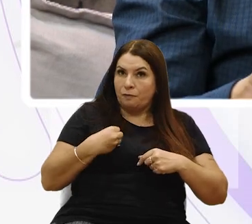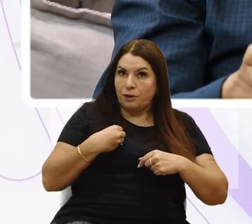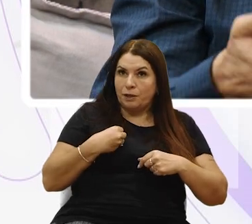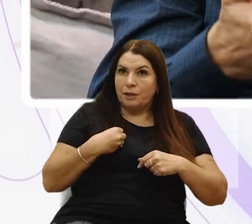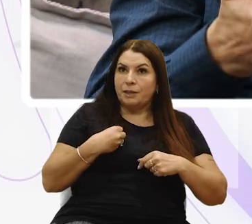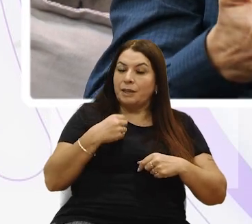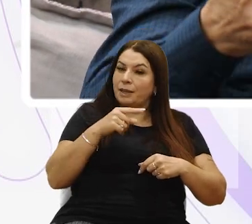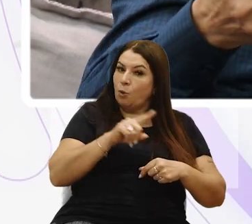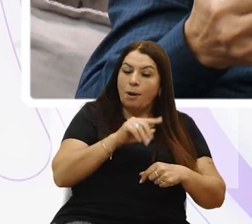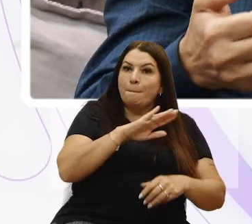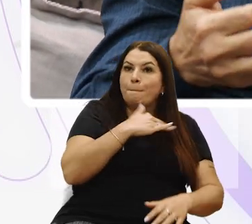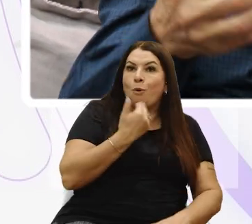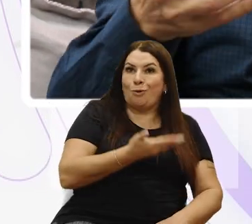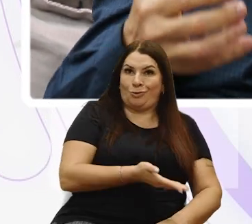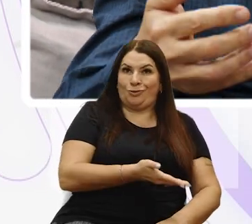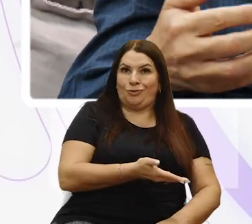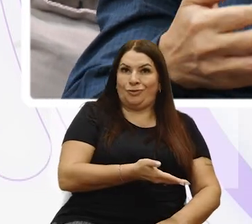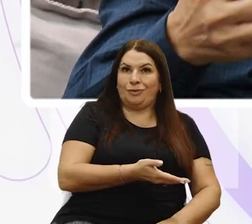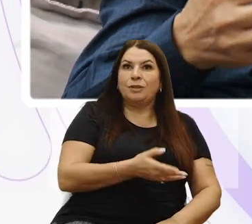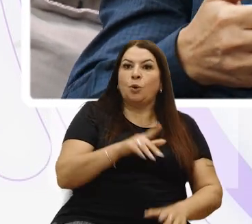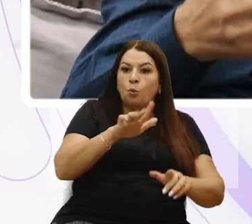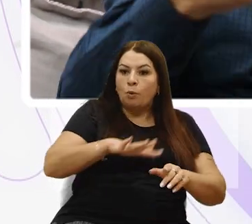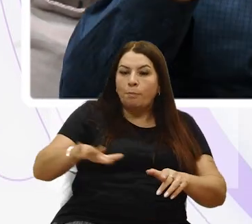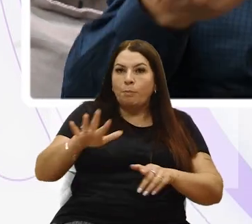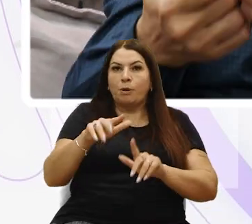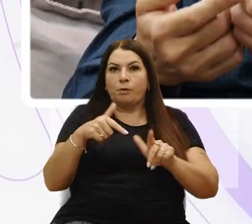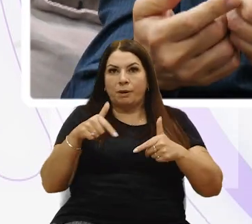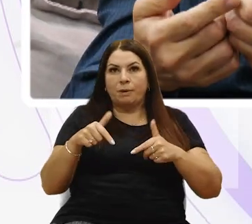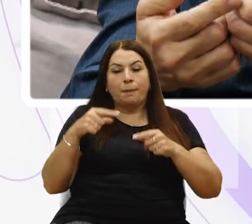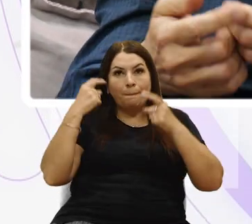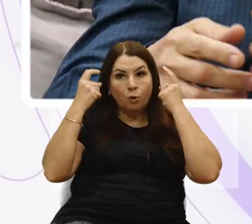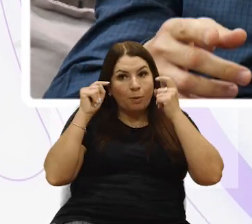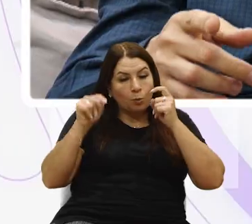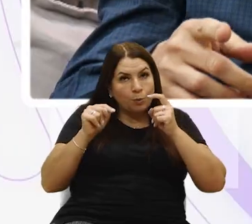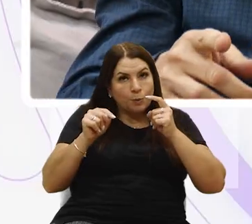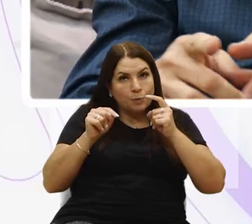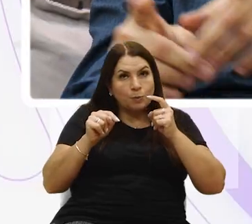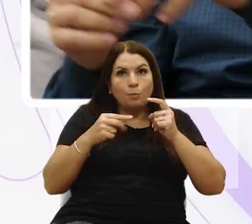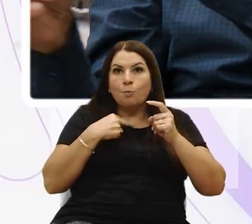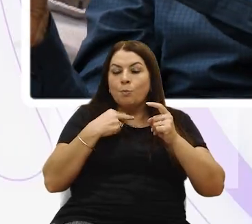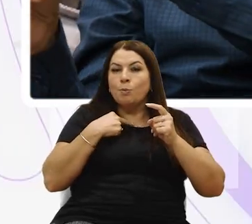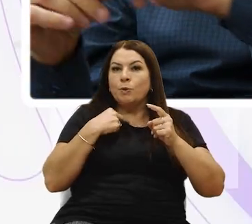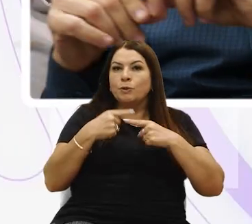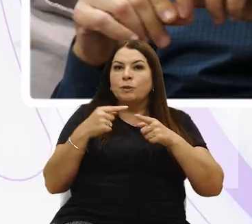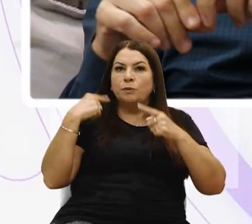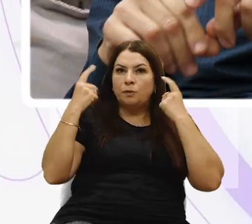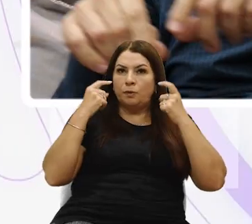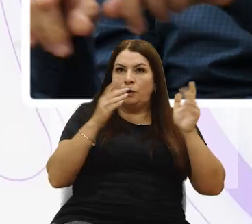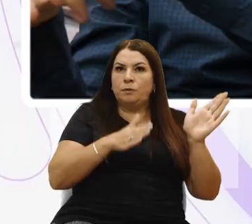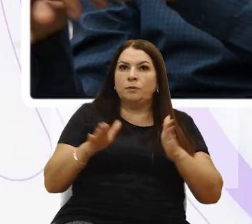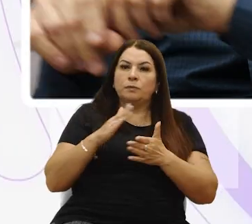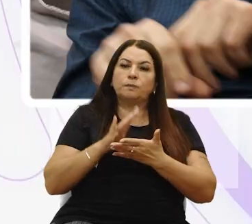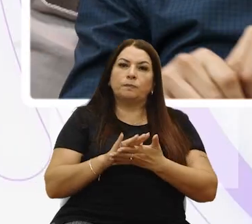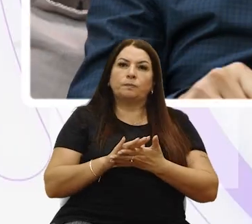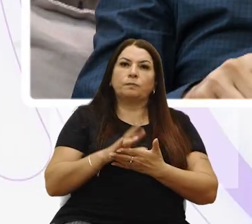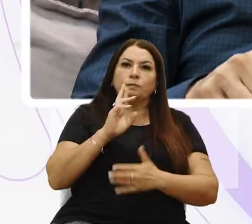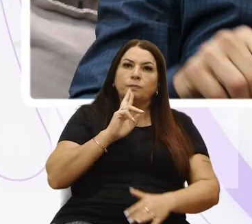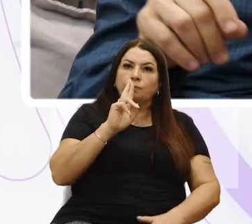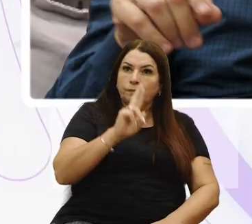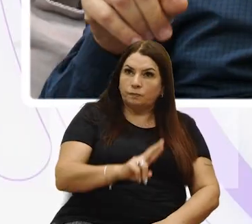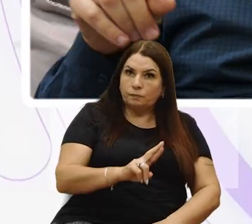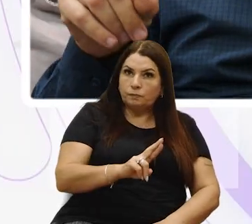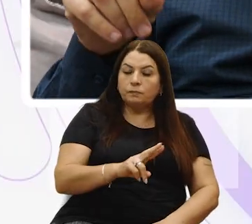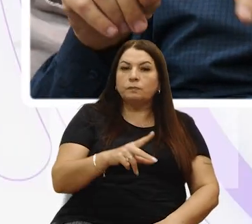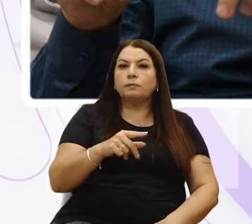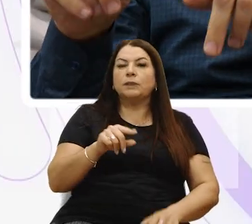morte. Tem que ser É por isso. Então, o ambiente do trabalho, tu tem que te preocupar com isso. Tu não pode estar preocupado só com a produção, só com o resultado.